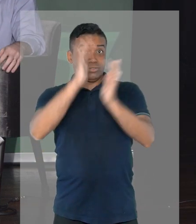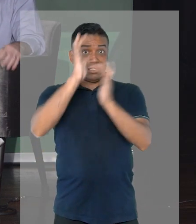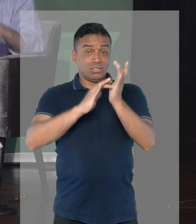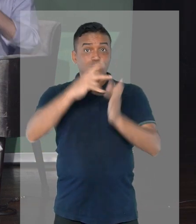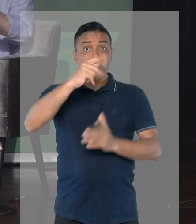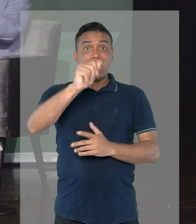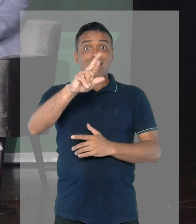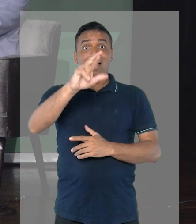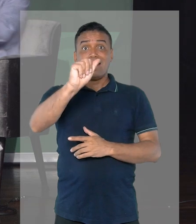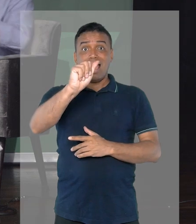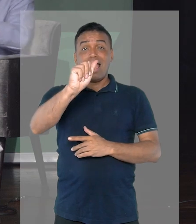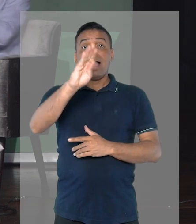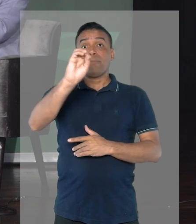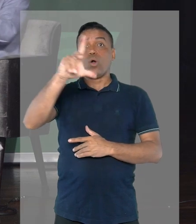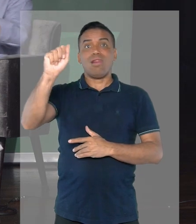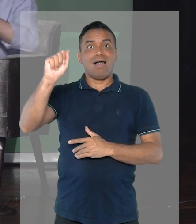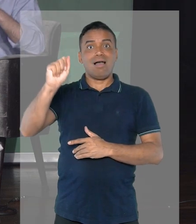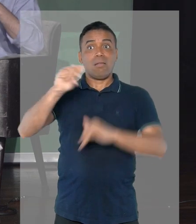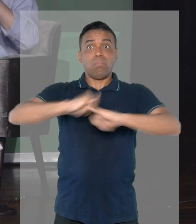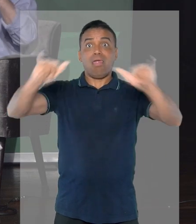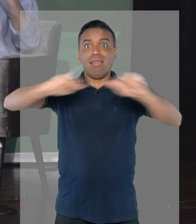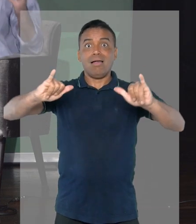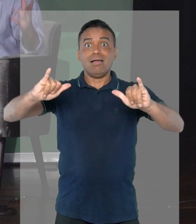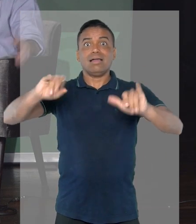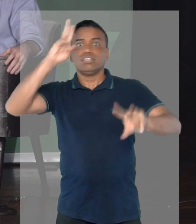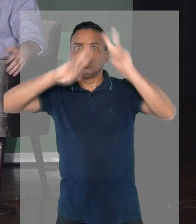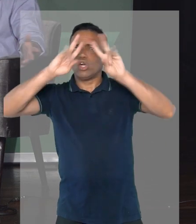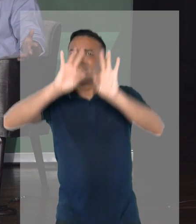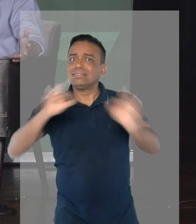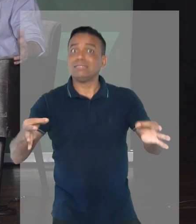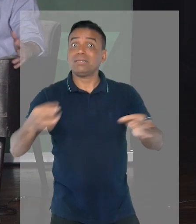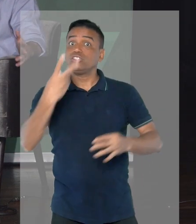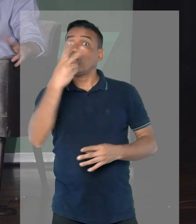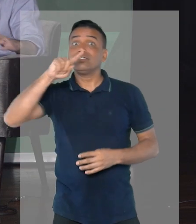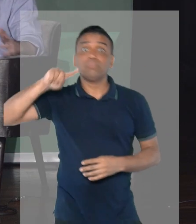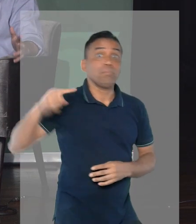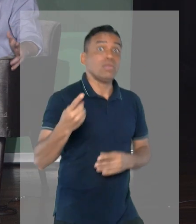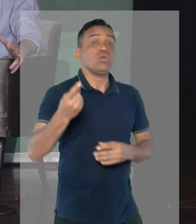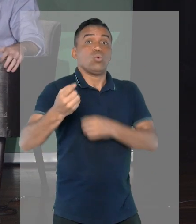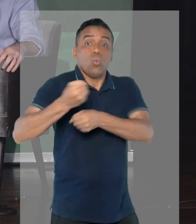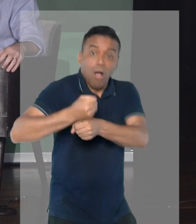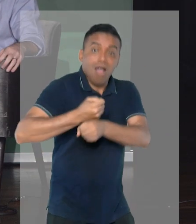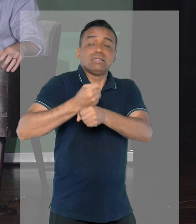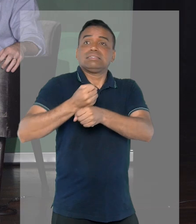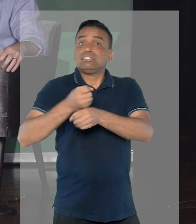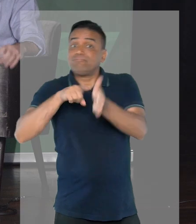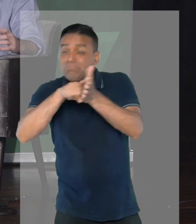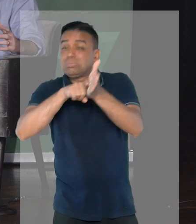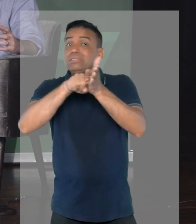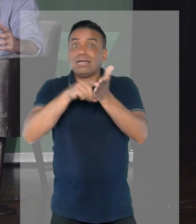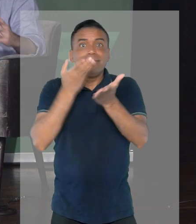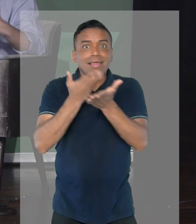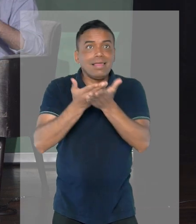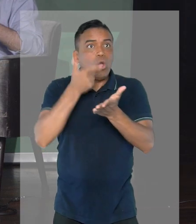Né? É uma historinha ali, super simples, mas que tem 2000 anos que estão lendo e tentando entender.